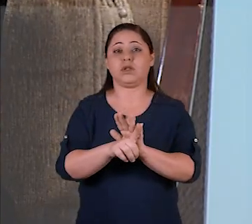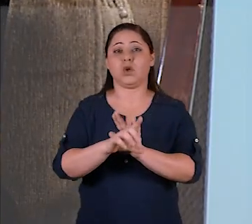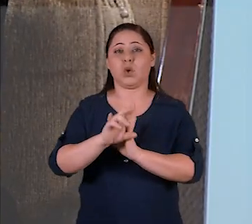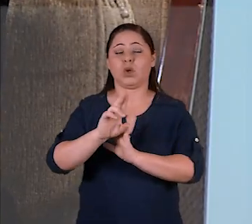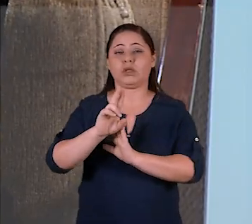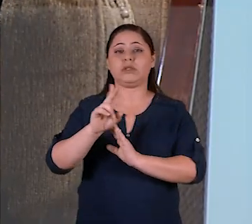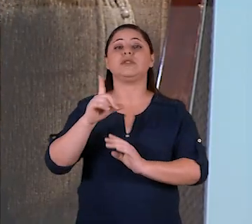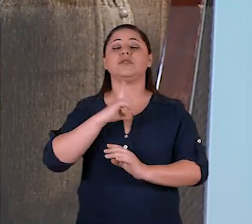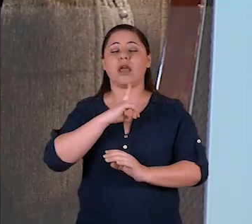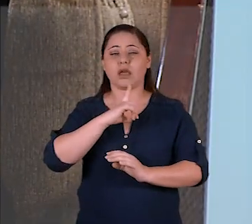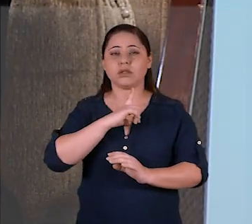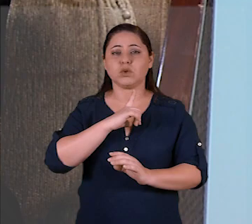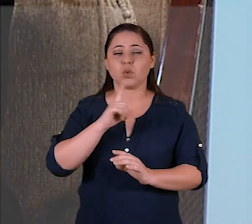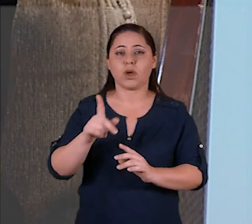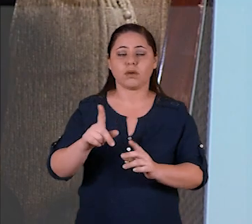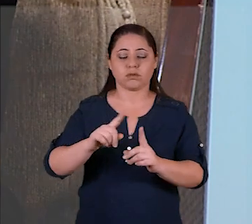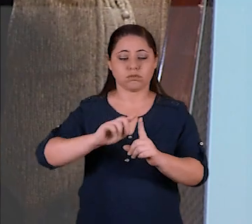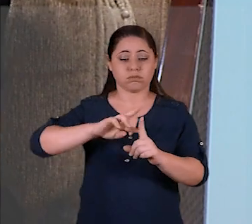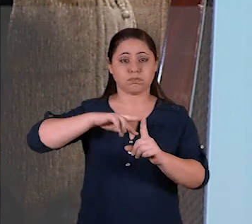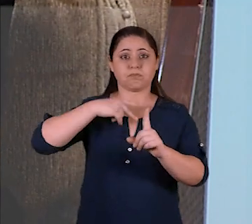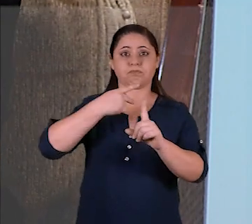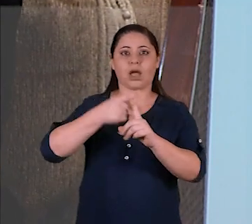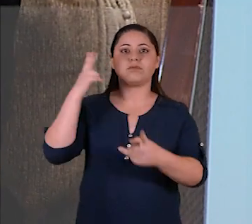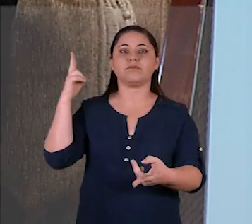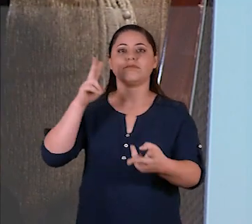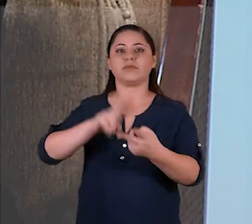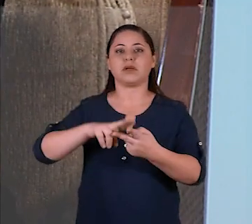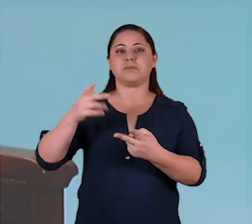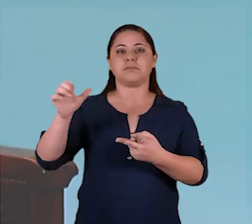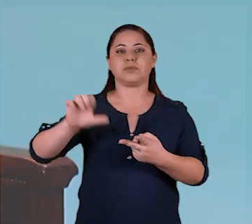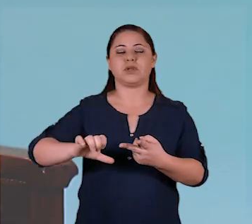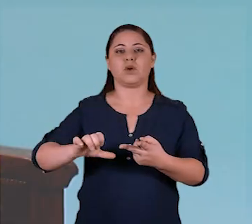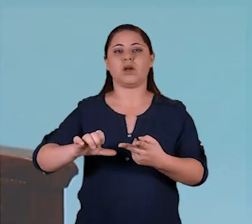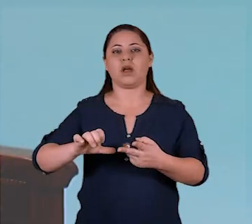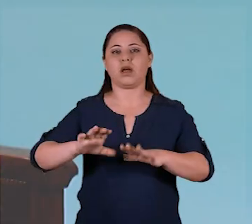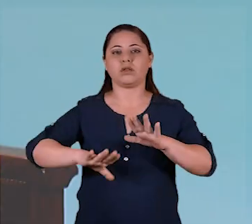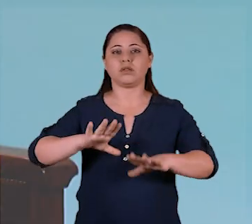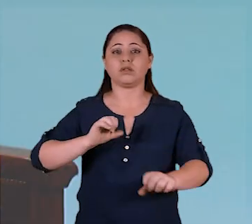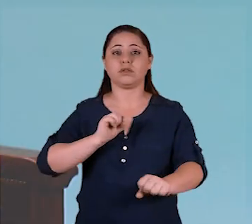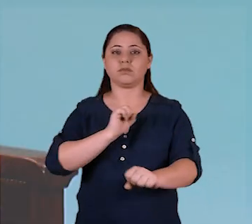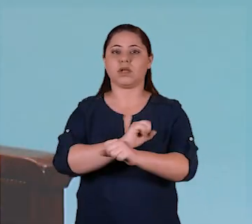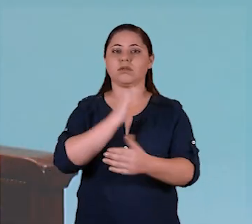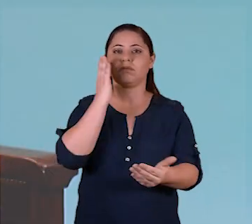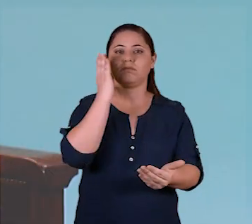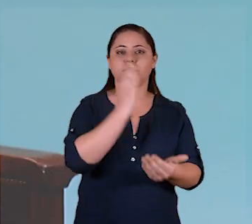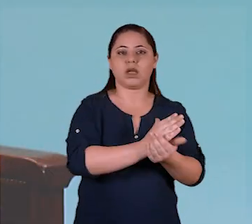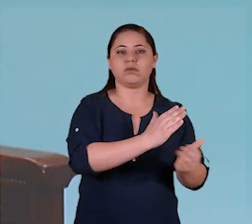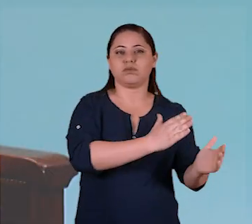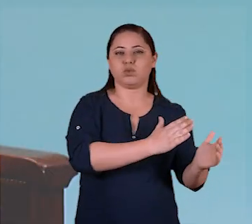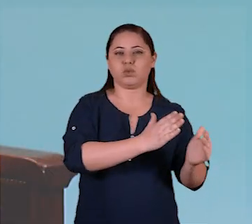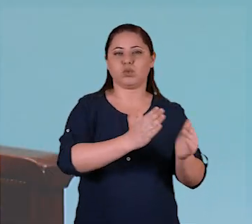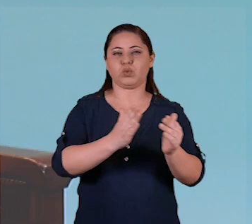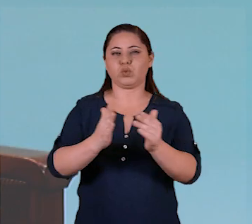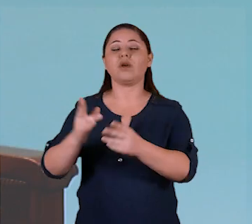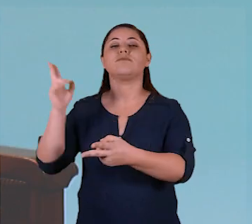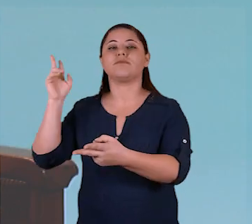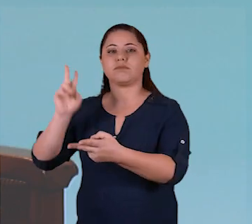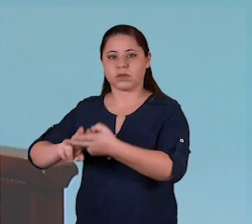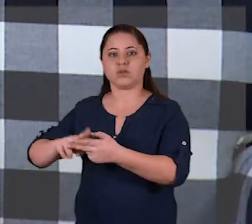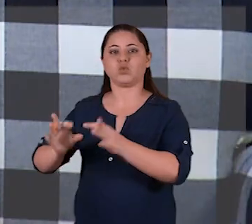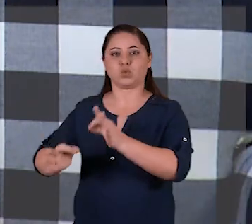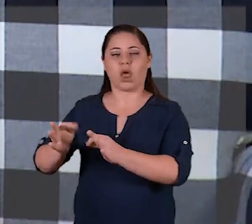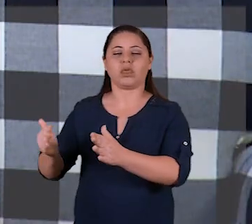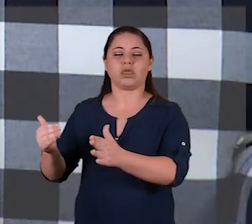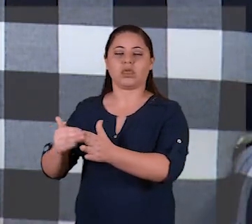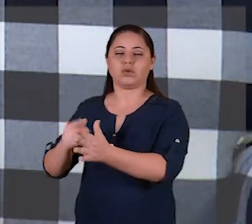tornou crime hediondo, está lá previsto como qualificadora. Não tem por que sair e normalmente eles estão aguardando o processo todo o processo presos. E no caso